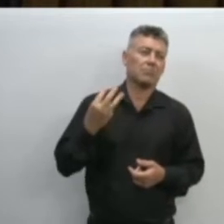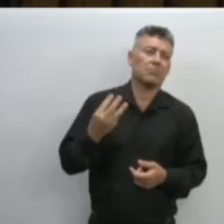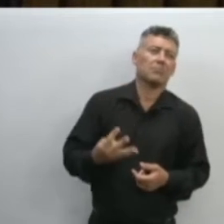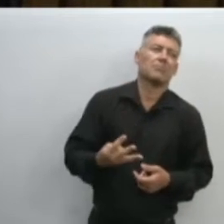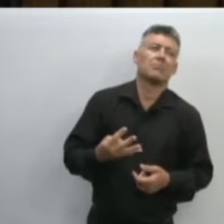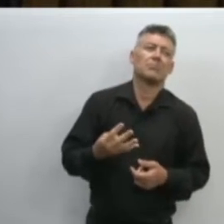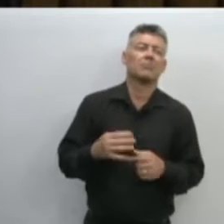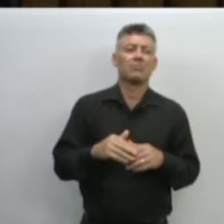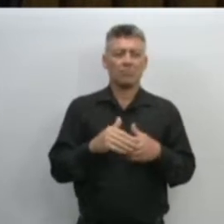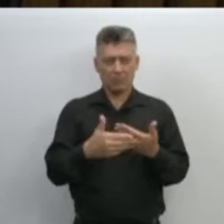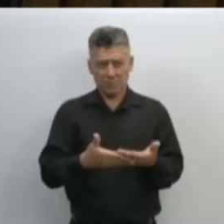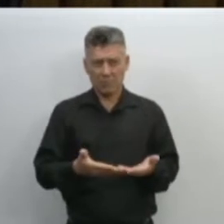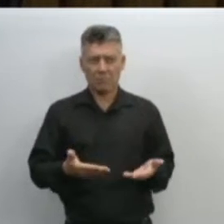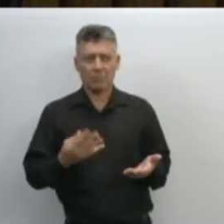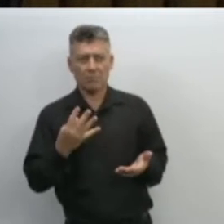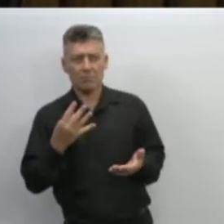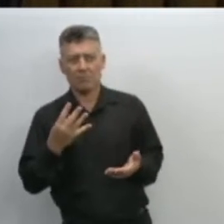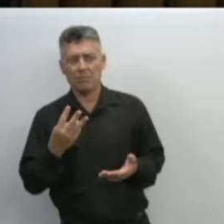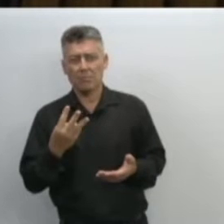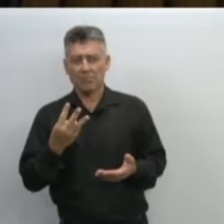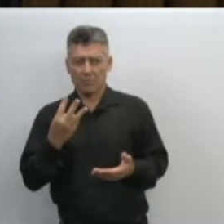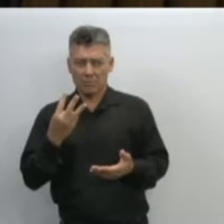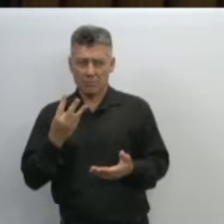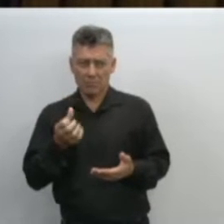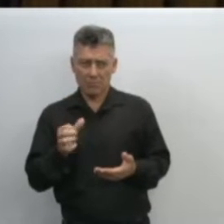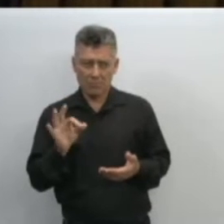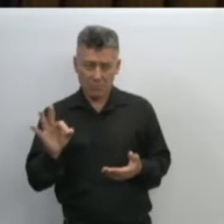4.274/2022, requerimento 4.360,